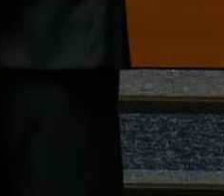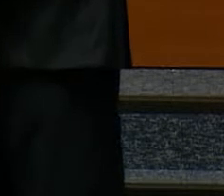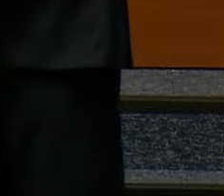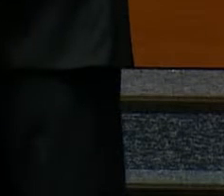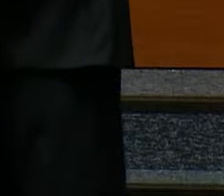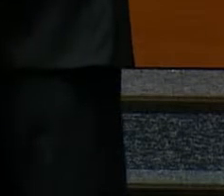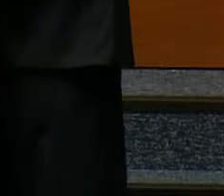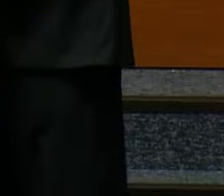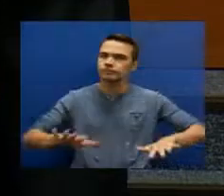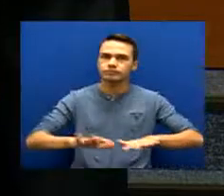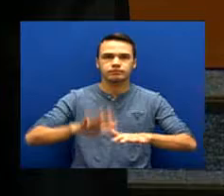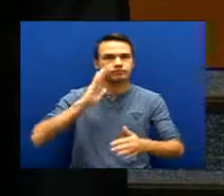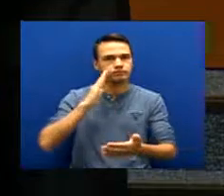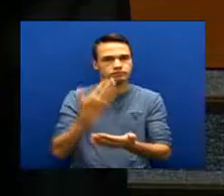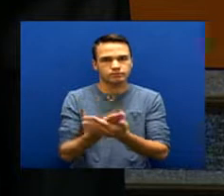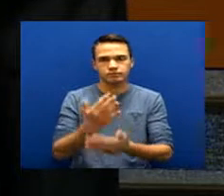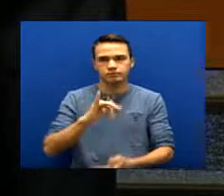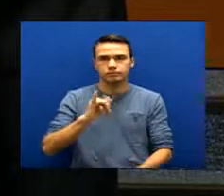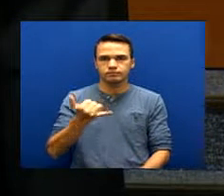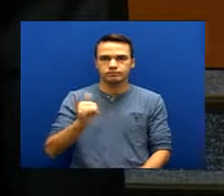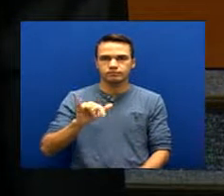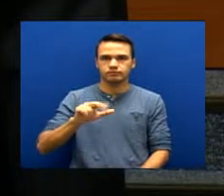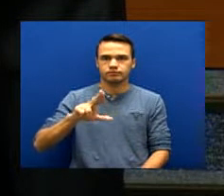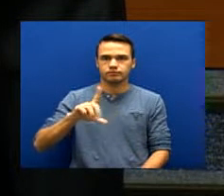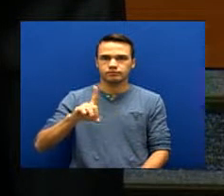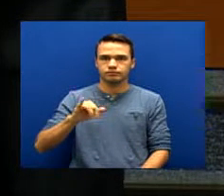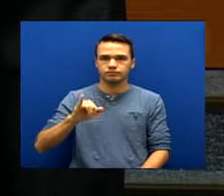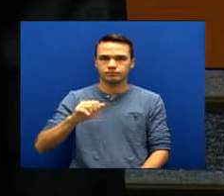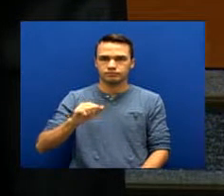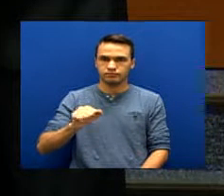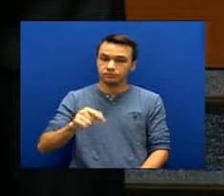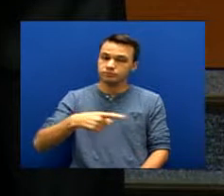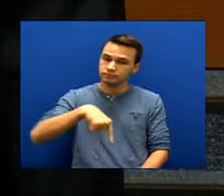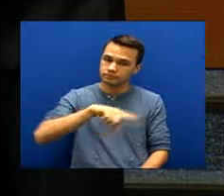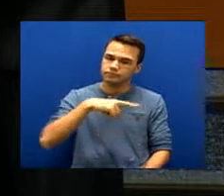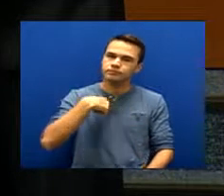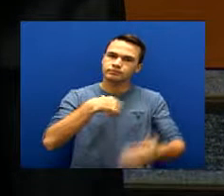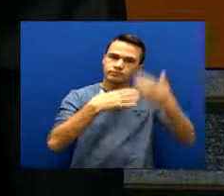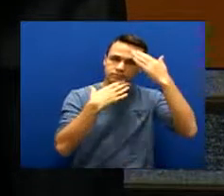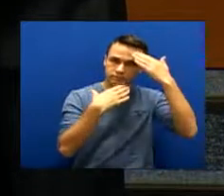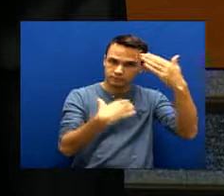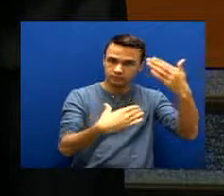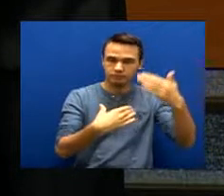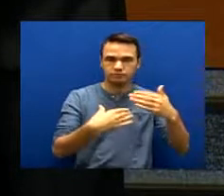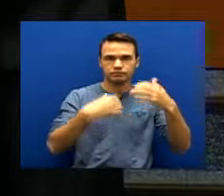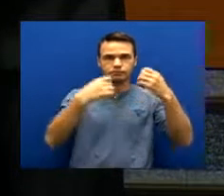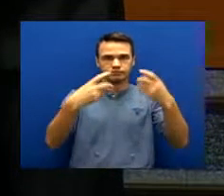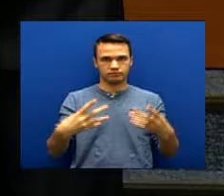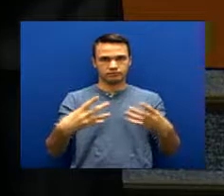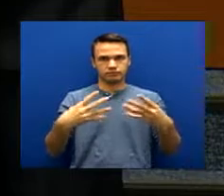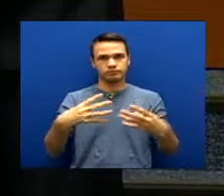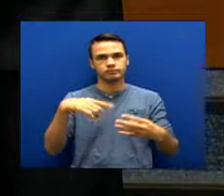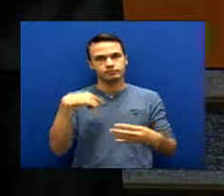trabalho lá chamado Casa Taiguara. Não sei se vocês já ouviram falar. Já ouviu falar, seu? Não? Taiguara